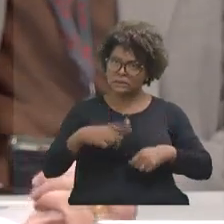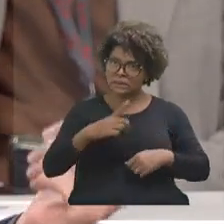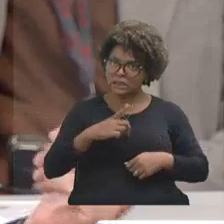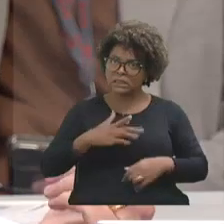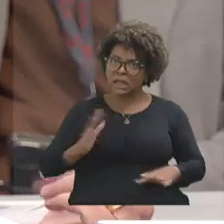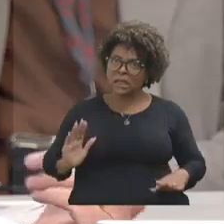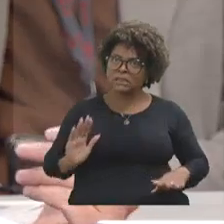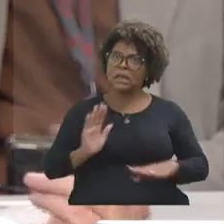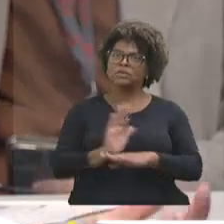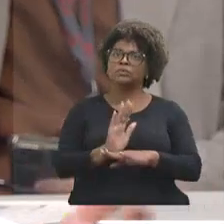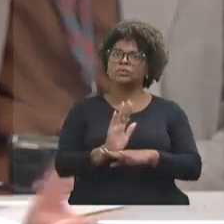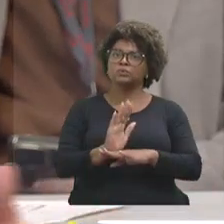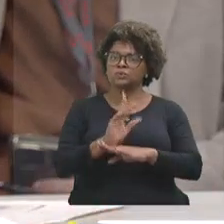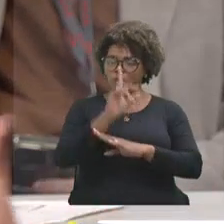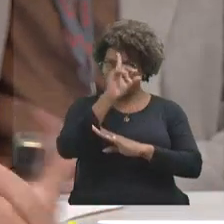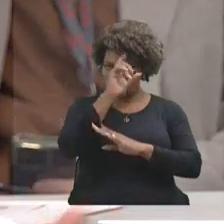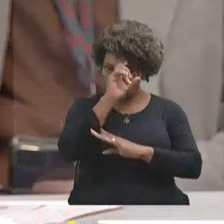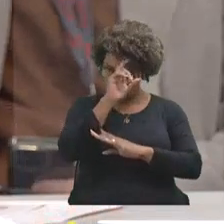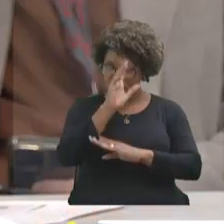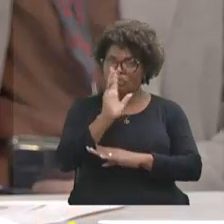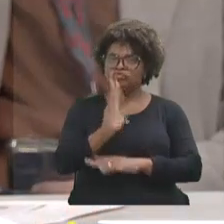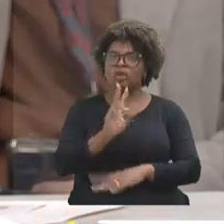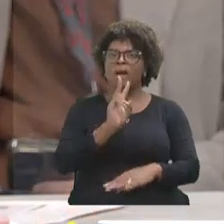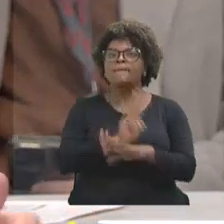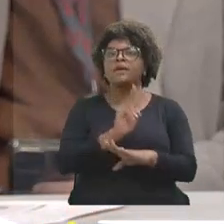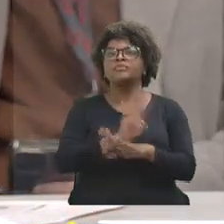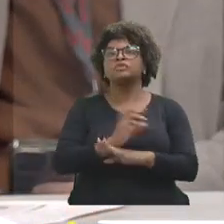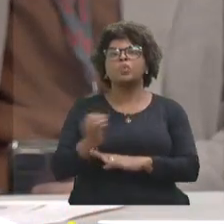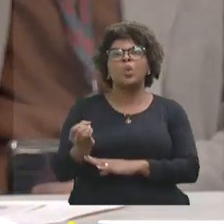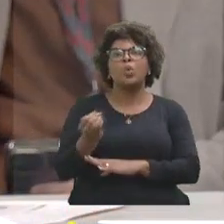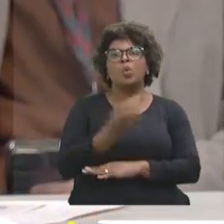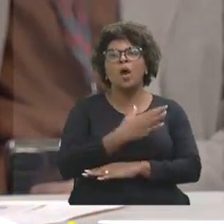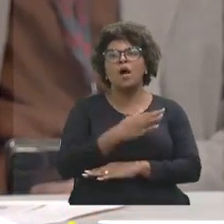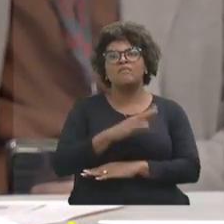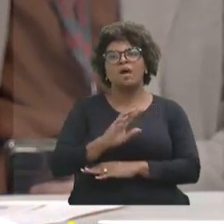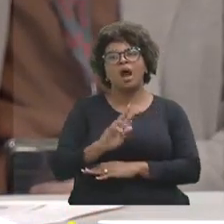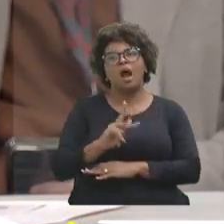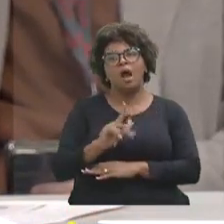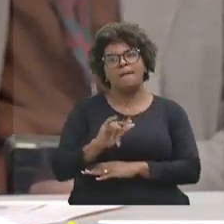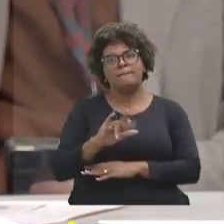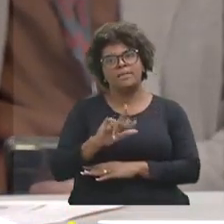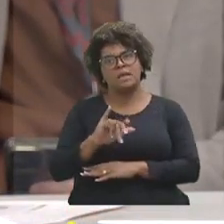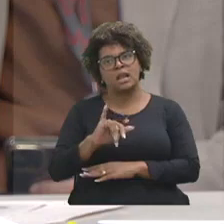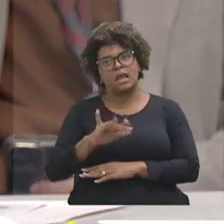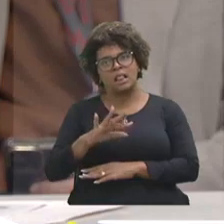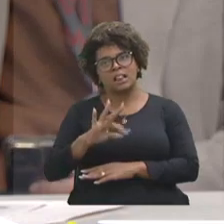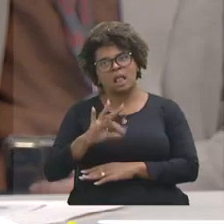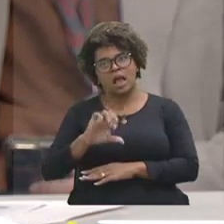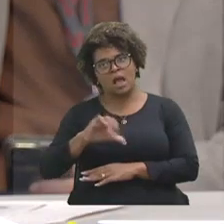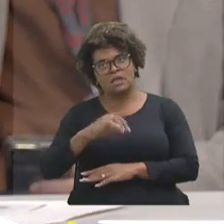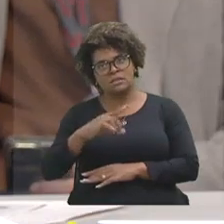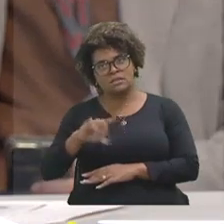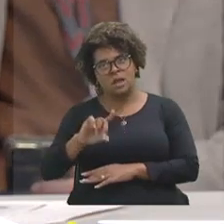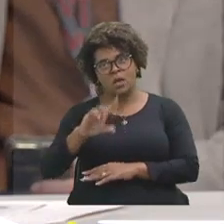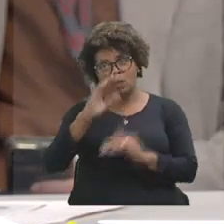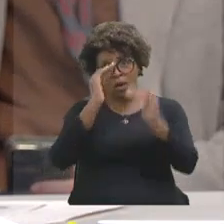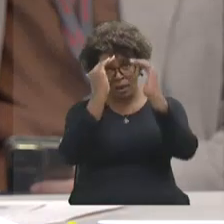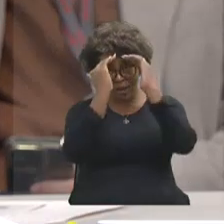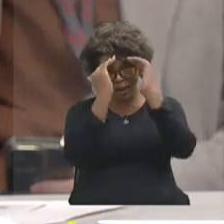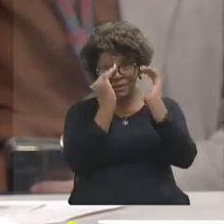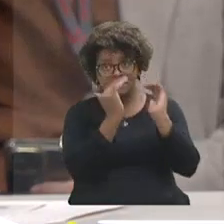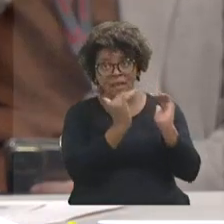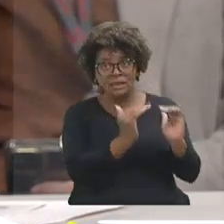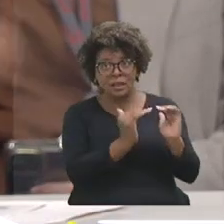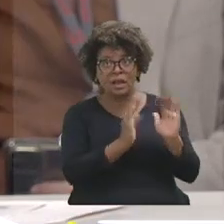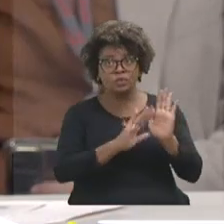estão previstos como novas habilitações temos que respeitar a as habilitações